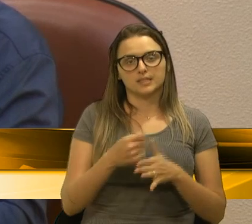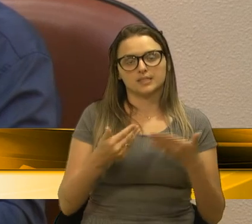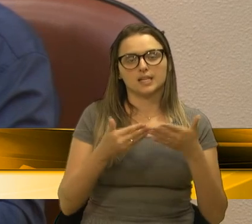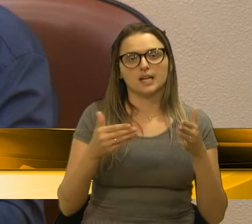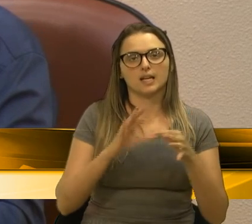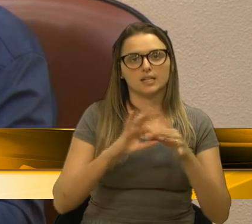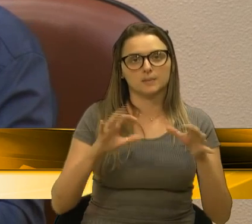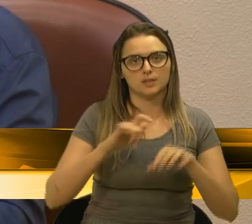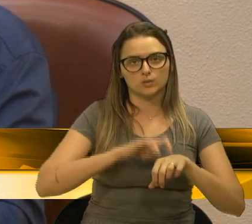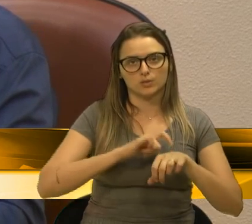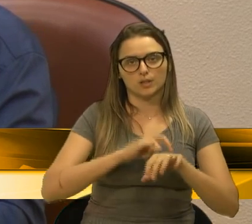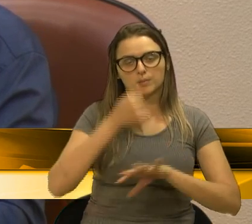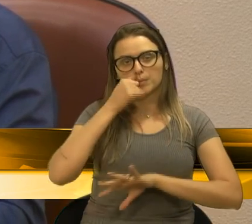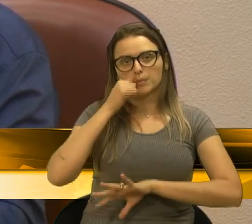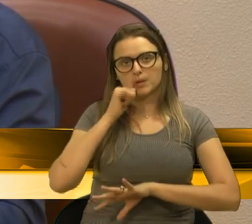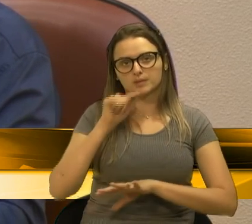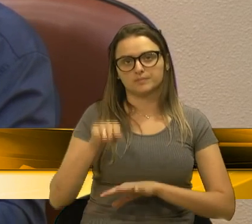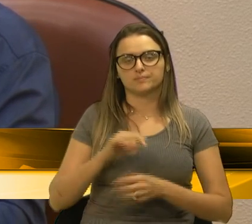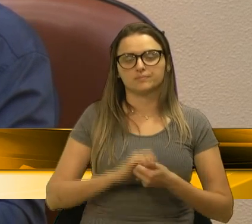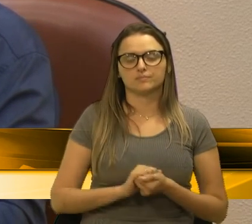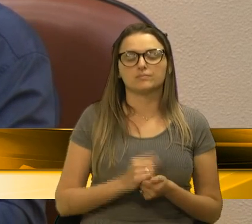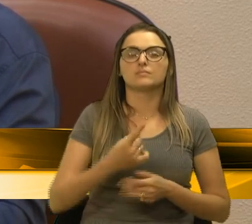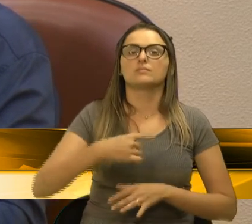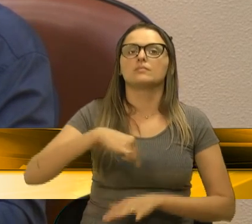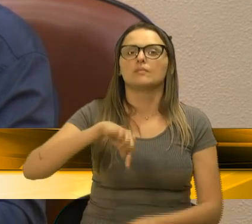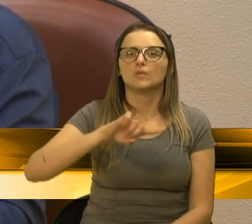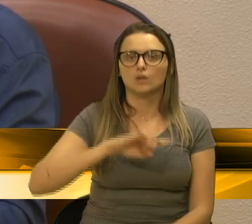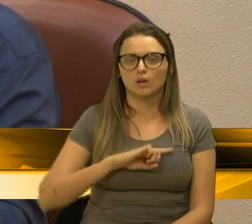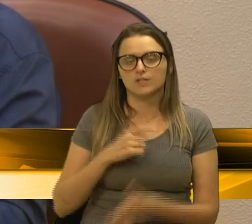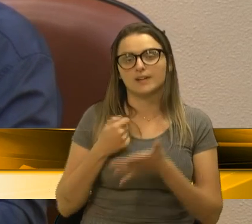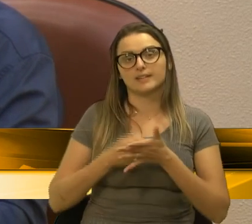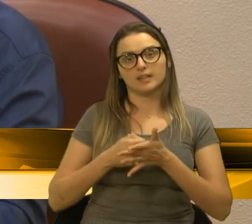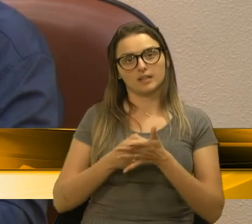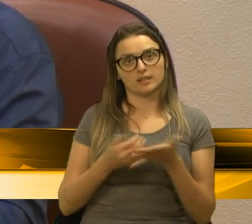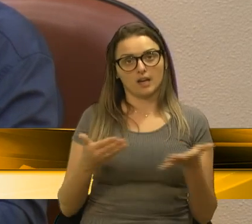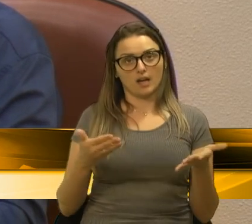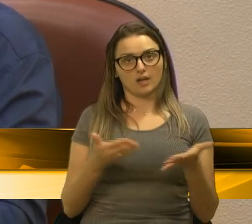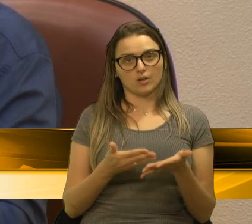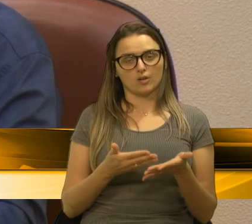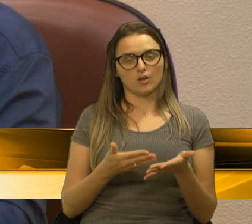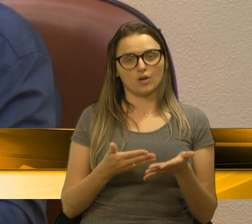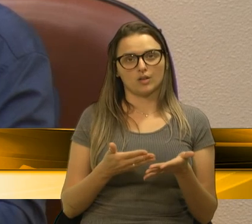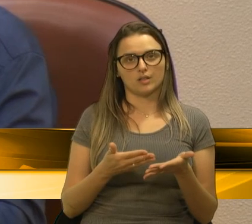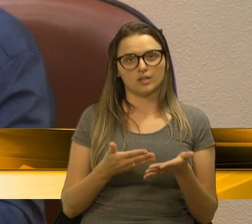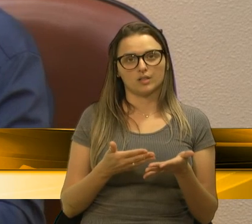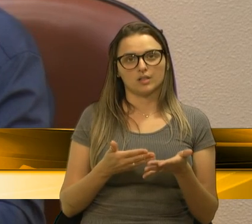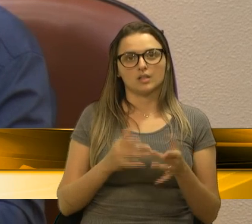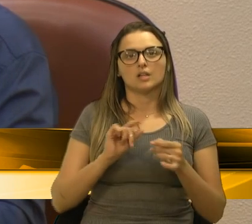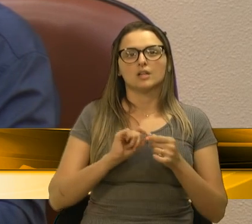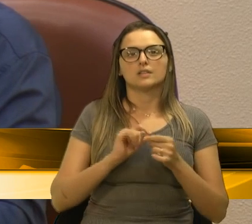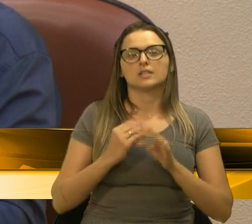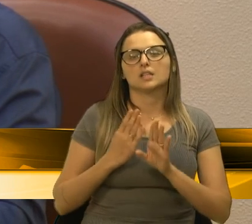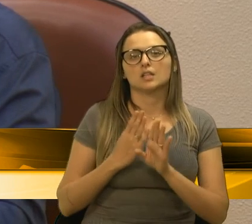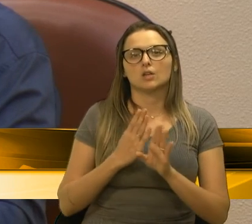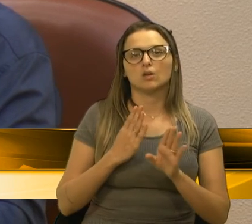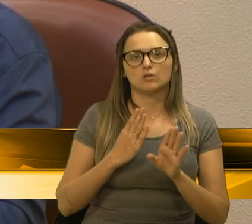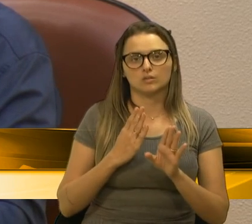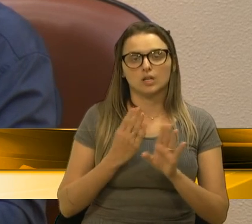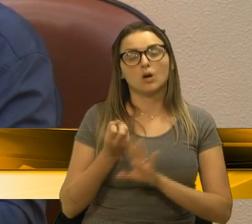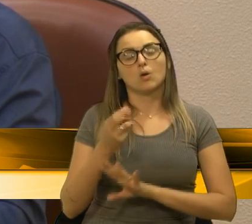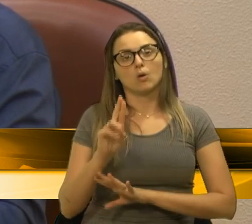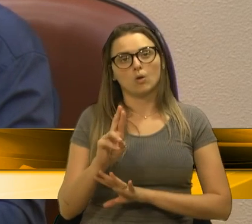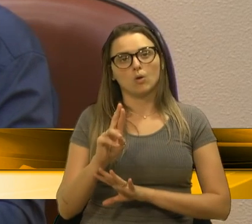prazo. Vereadora Paula Iores, a gente vai tentar desde já, só que nós temos que encontrá-lo. Ou